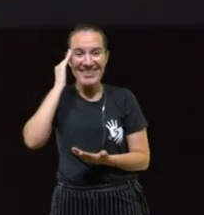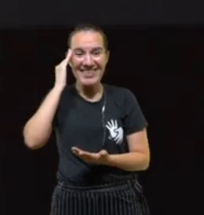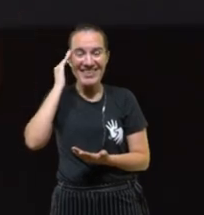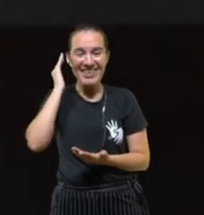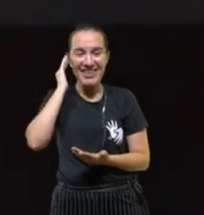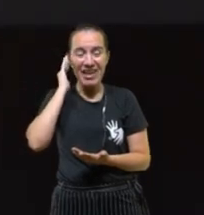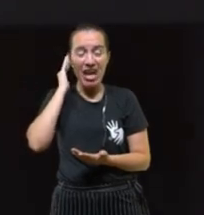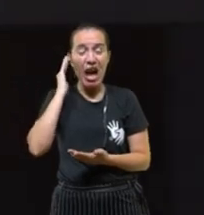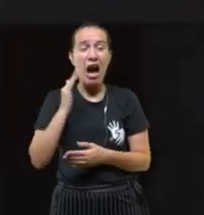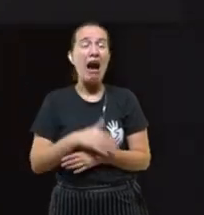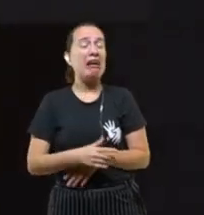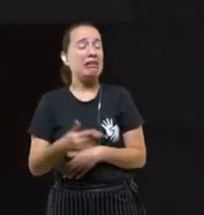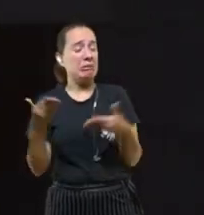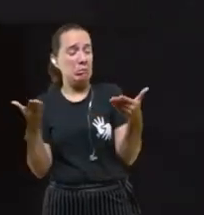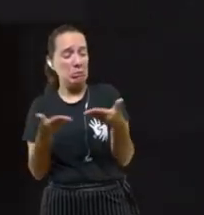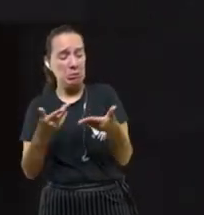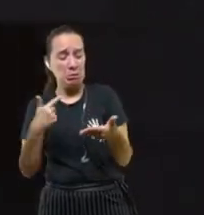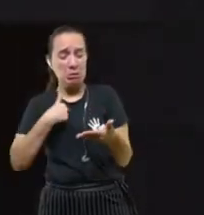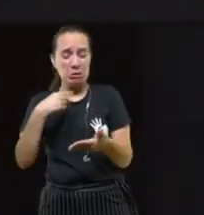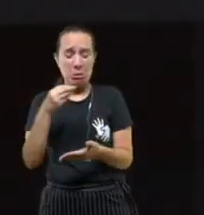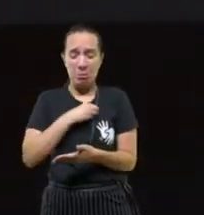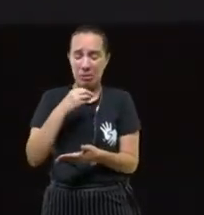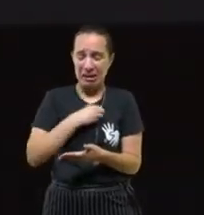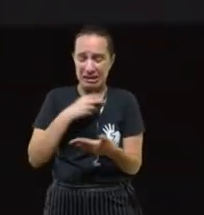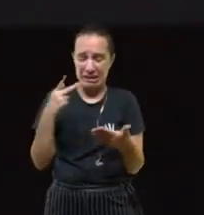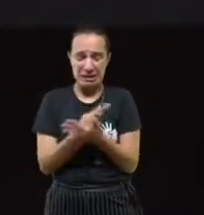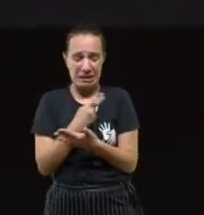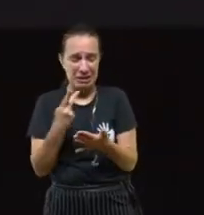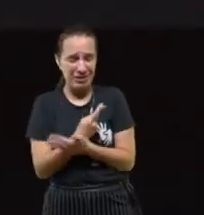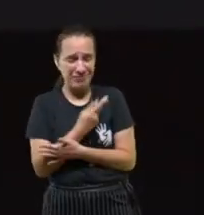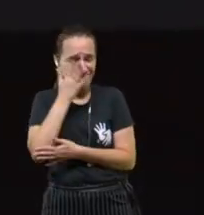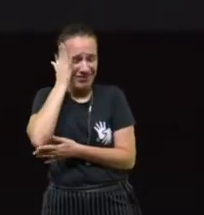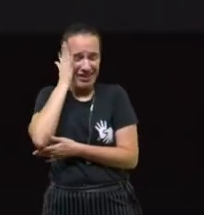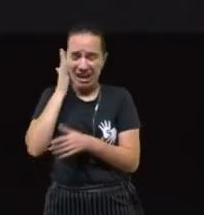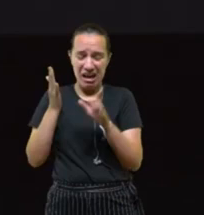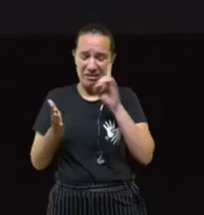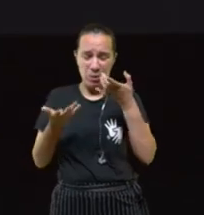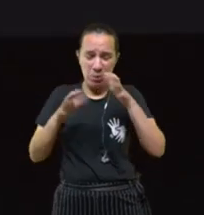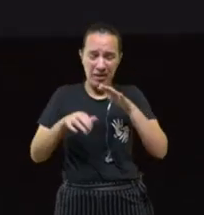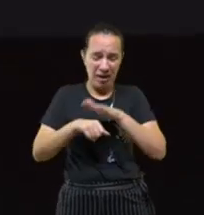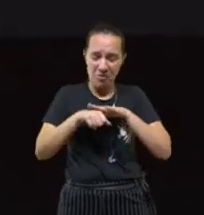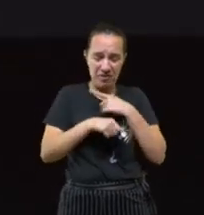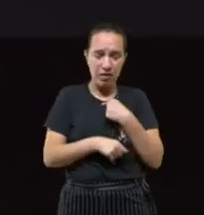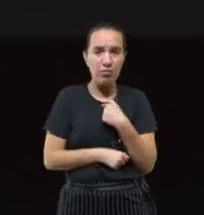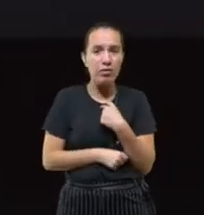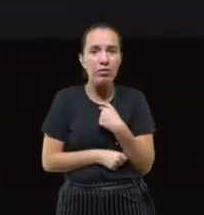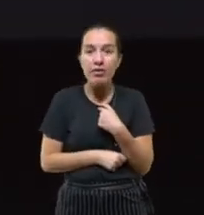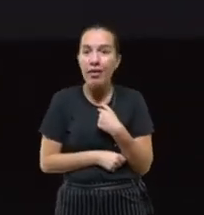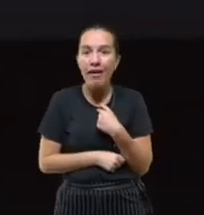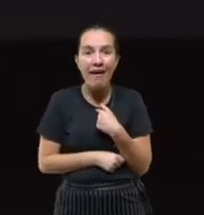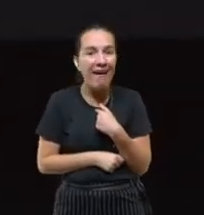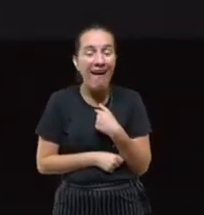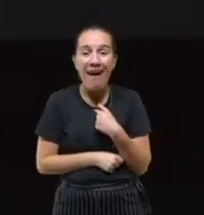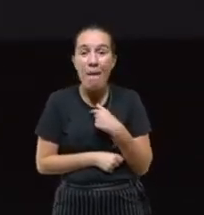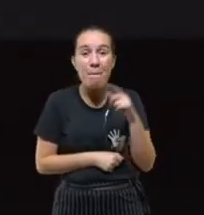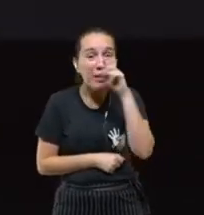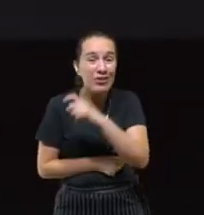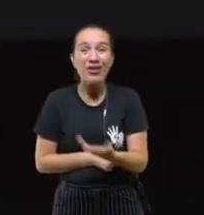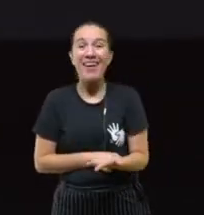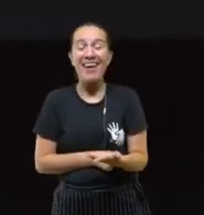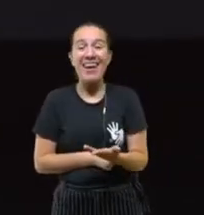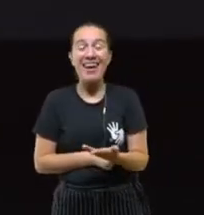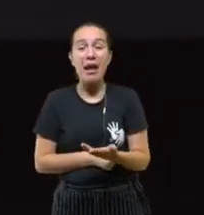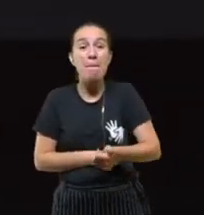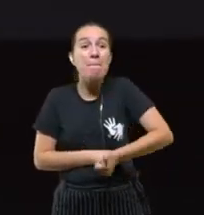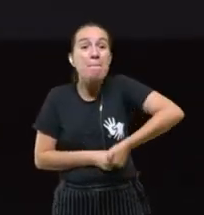peraí, porque hoje eu pequei, Jesus não deve, Ele provavelmente nem quer falar comigo. Gente, Ele te